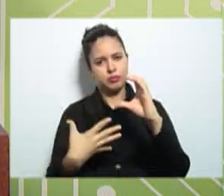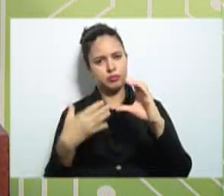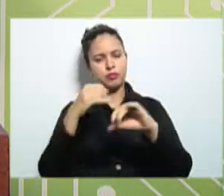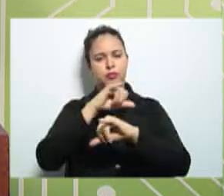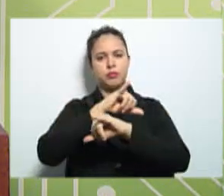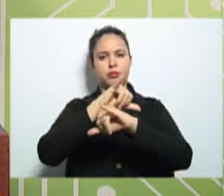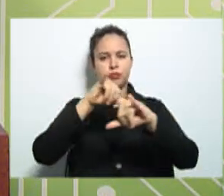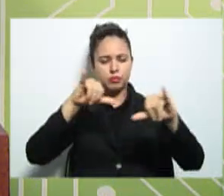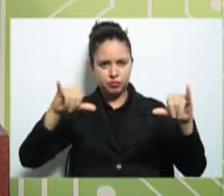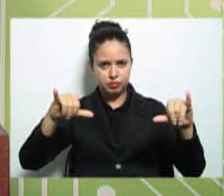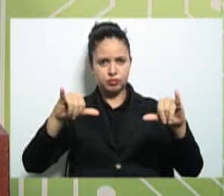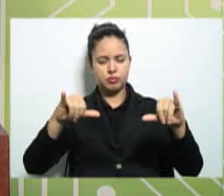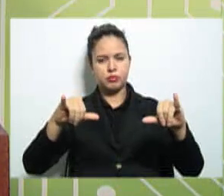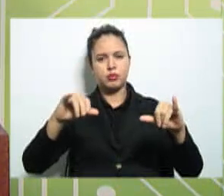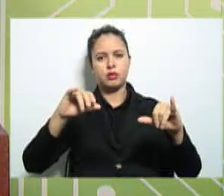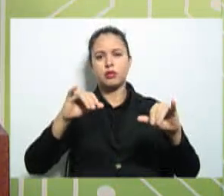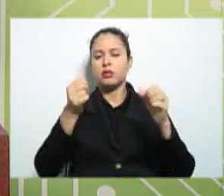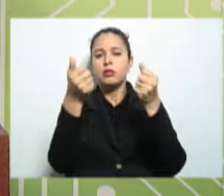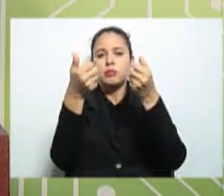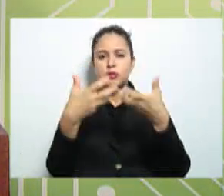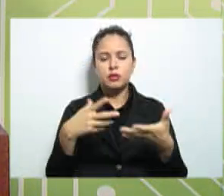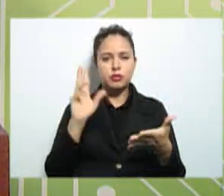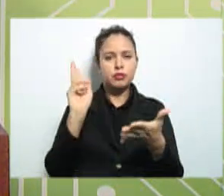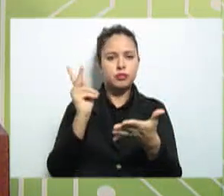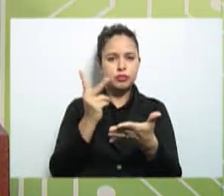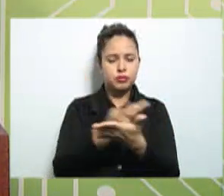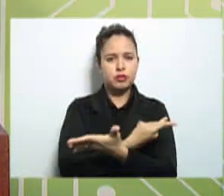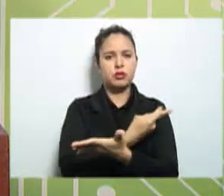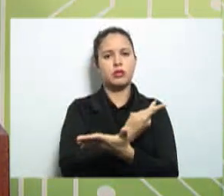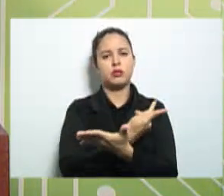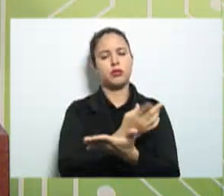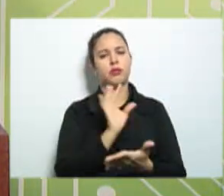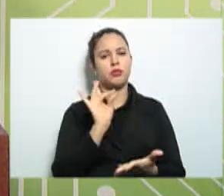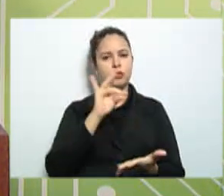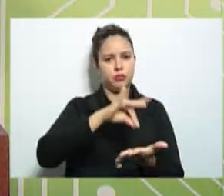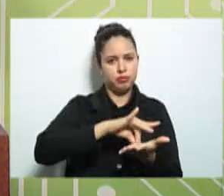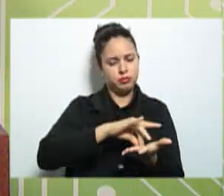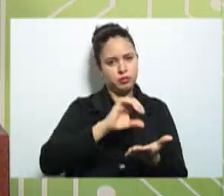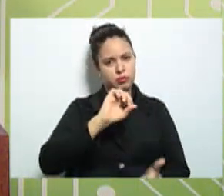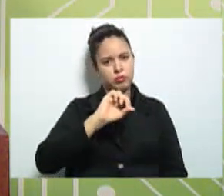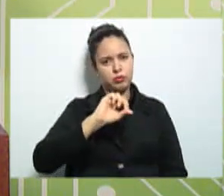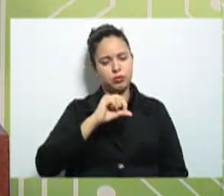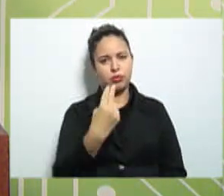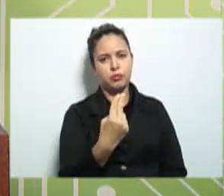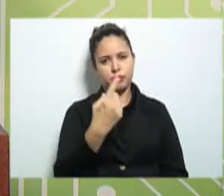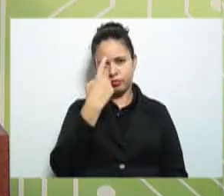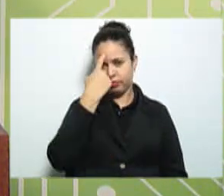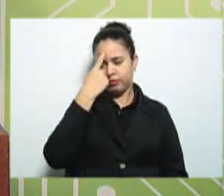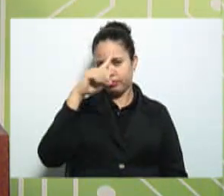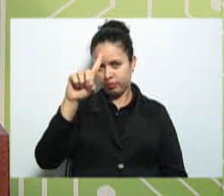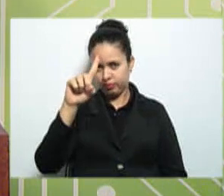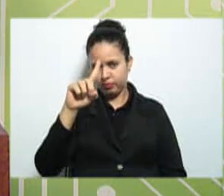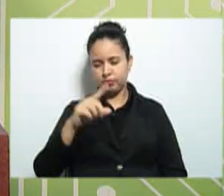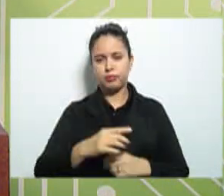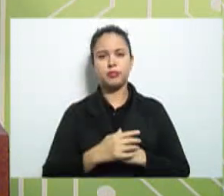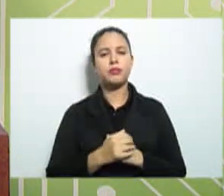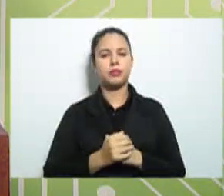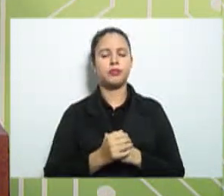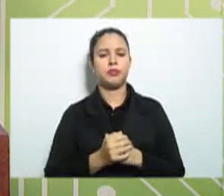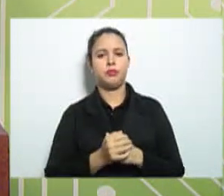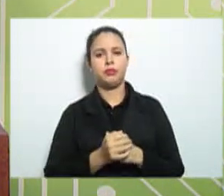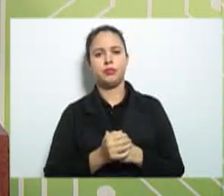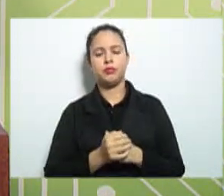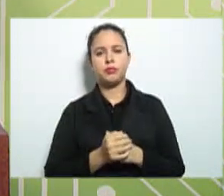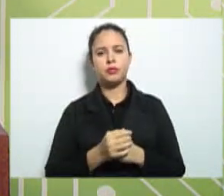uma história, conta um fato, né? Esse fato ele pode ser real ou ele pode ser fictício. Quando eu vou narrar,